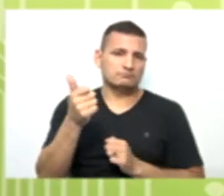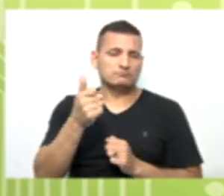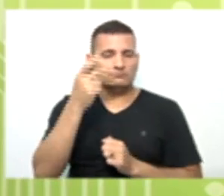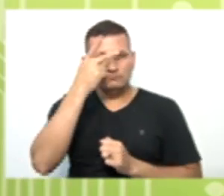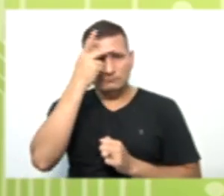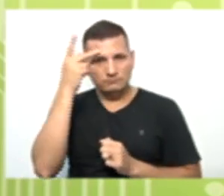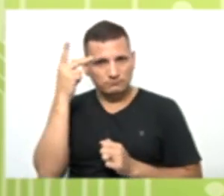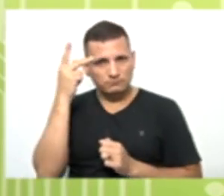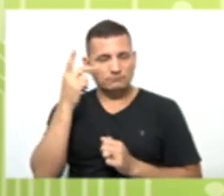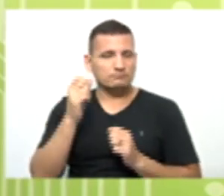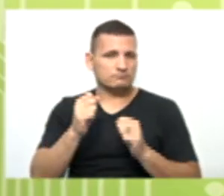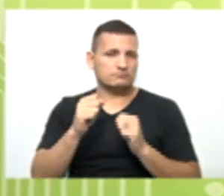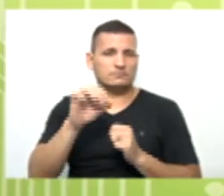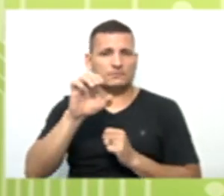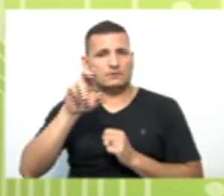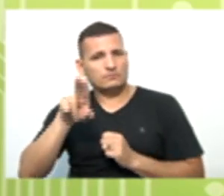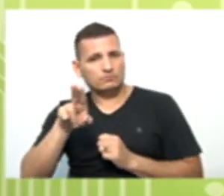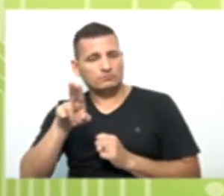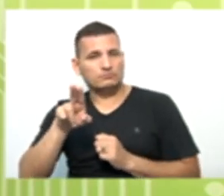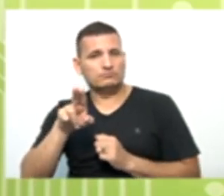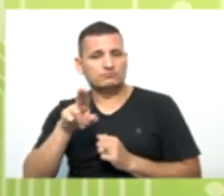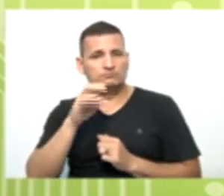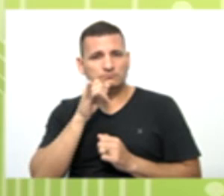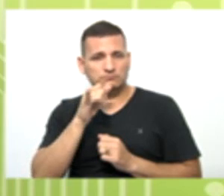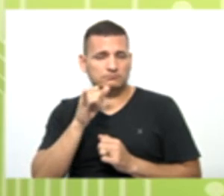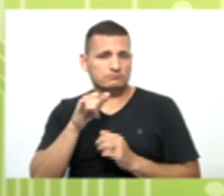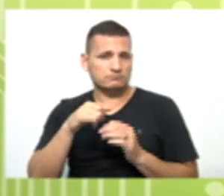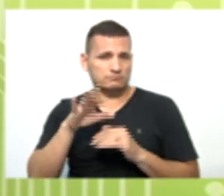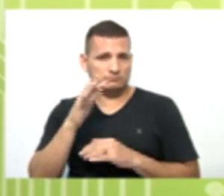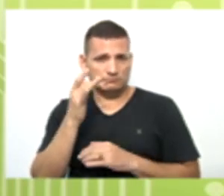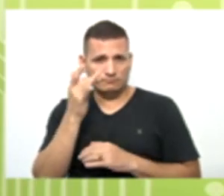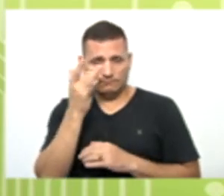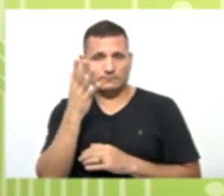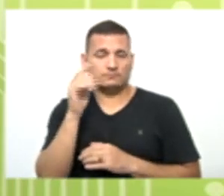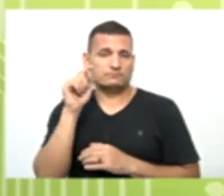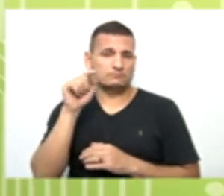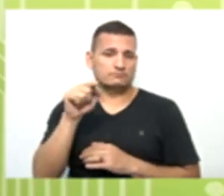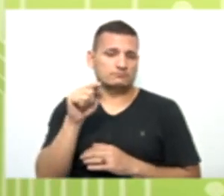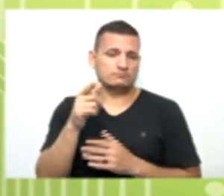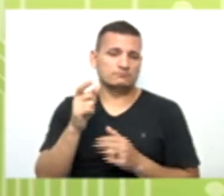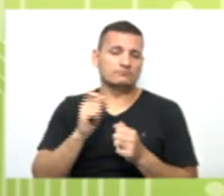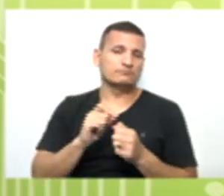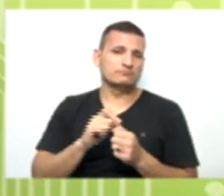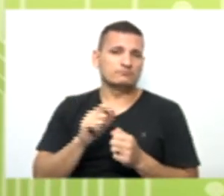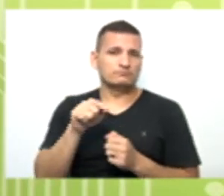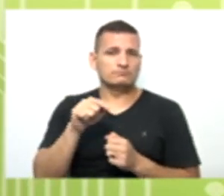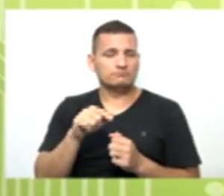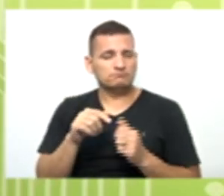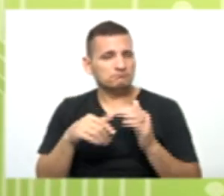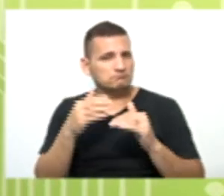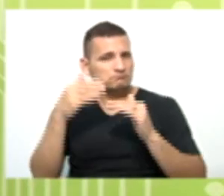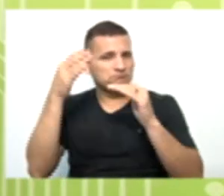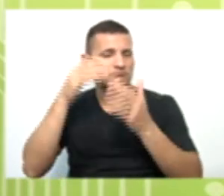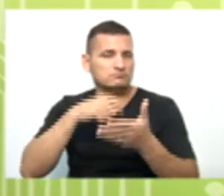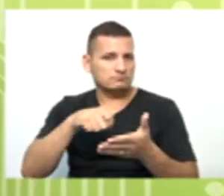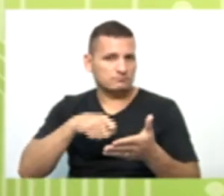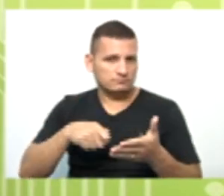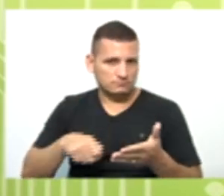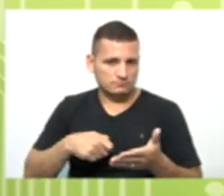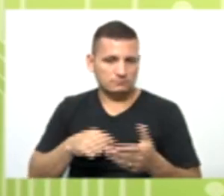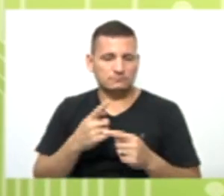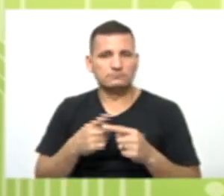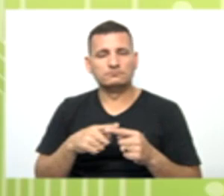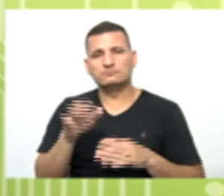né, se for mais fácil para você realizar esse desenvolvimento. Porque às vezes quando a gente